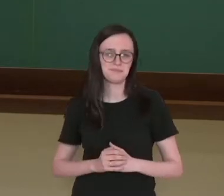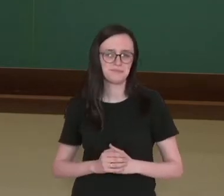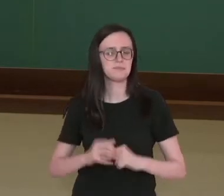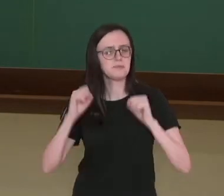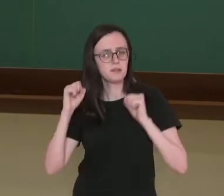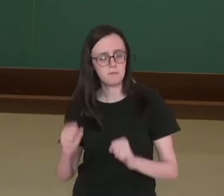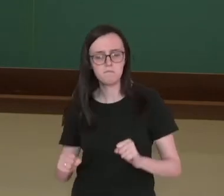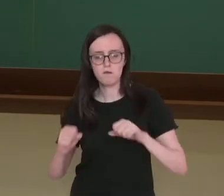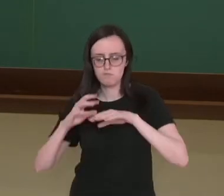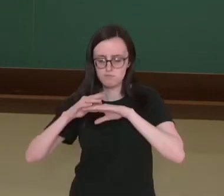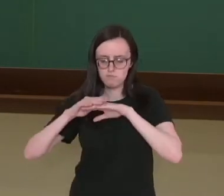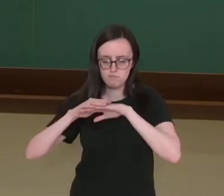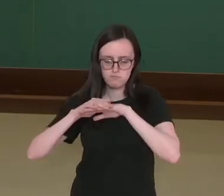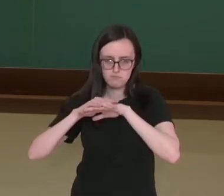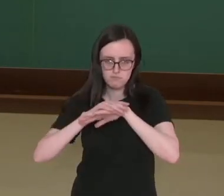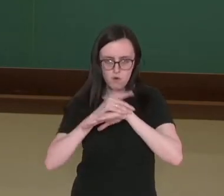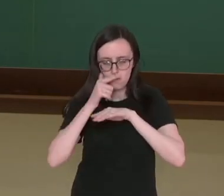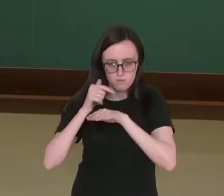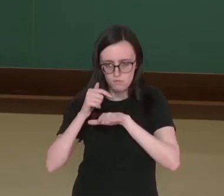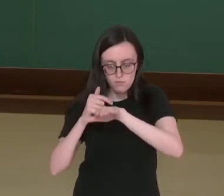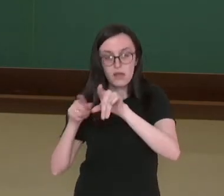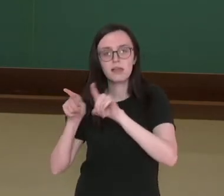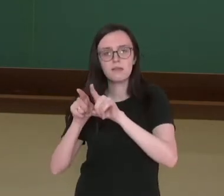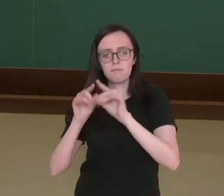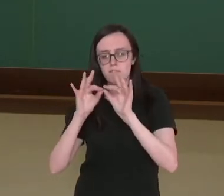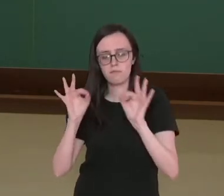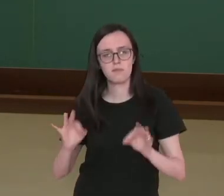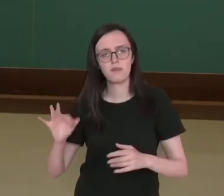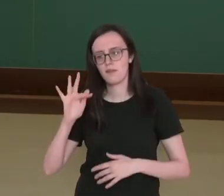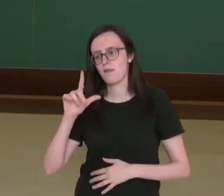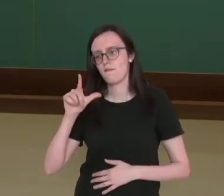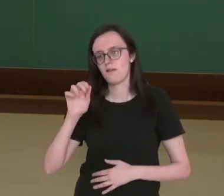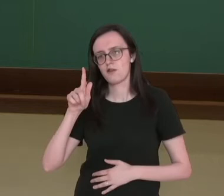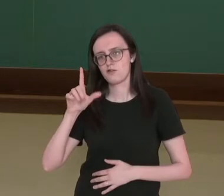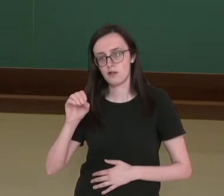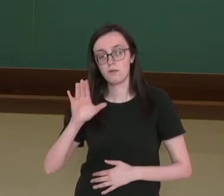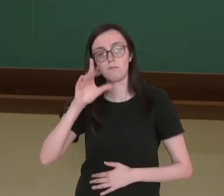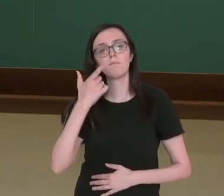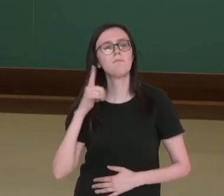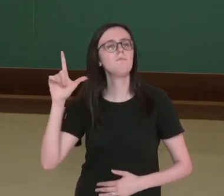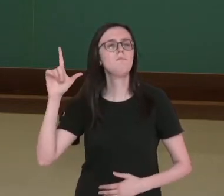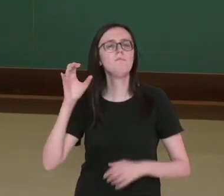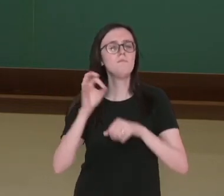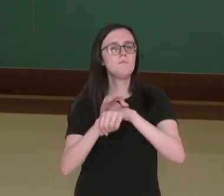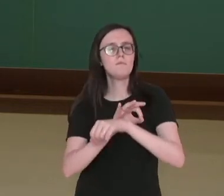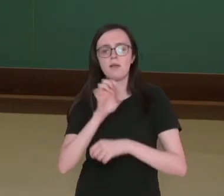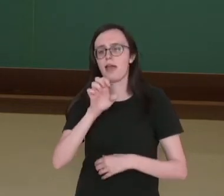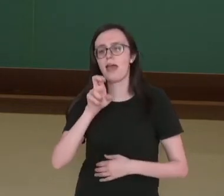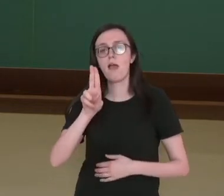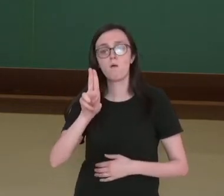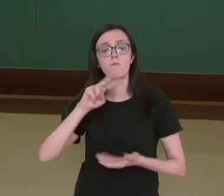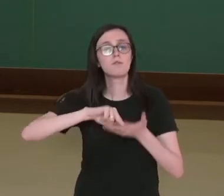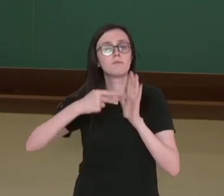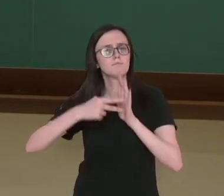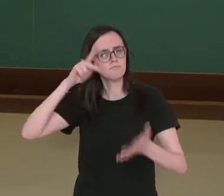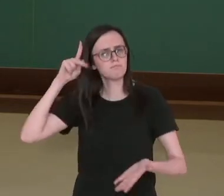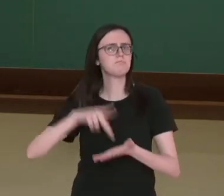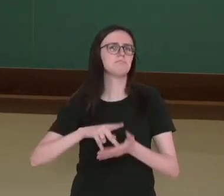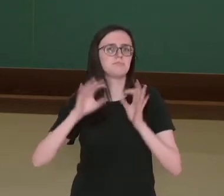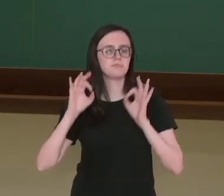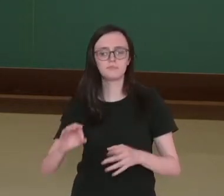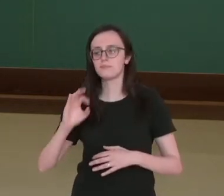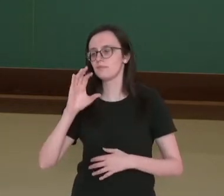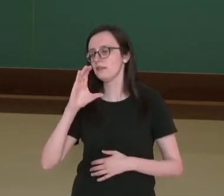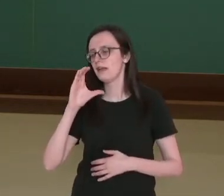ter os cílios para se movimentar, pode ter flagelos. A célula eucariote, eu significa verdadeiro, cário vem